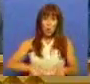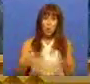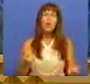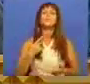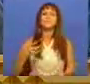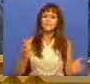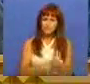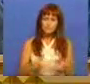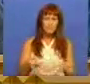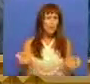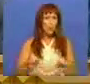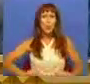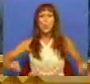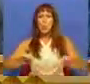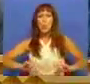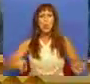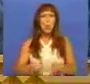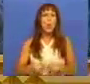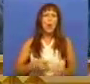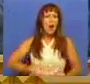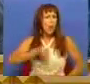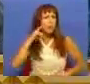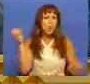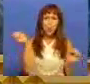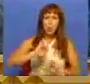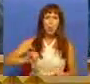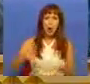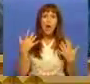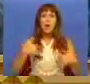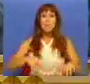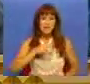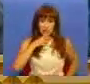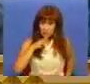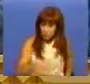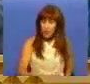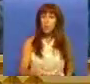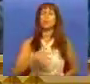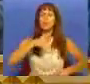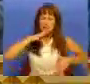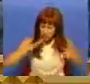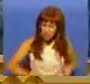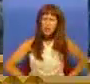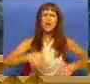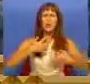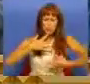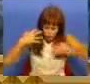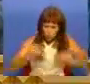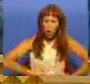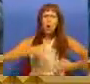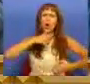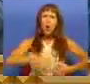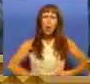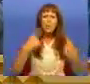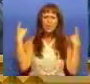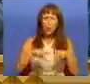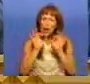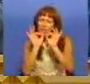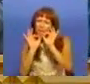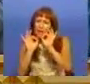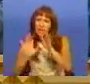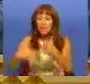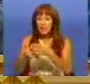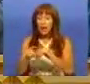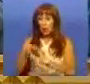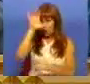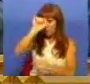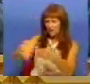Eu reconheço não ter havido nenhuma ilegalidade, mas afirmo com convicção que houve favorecimento